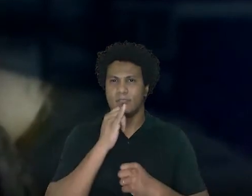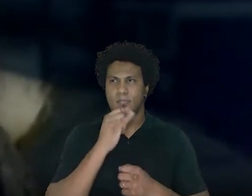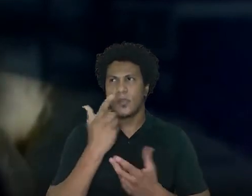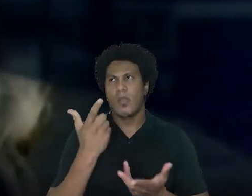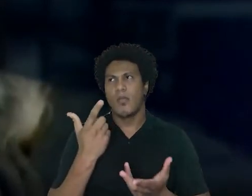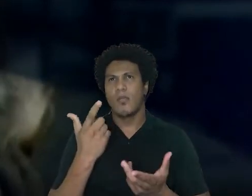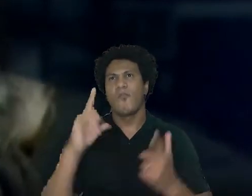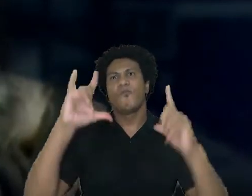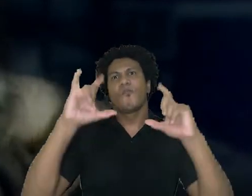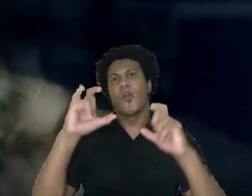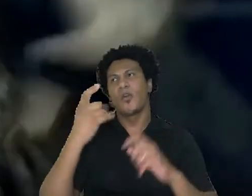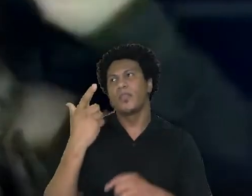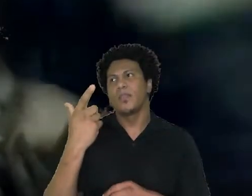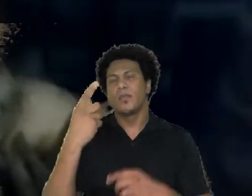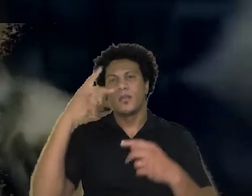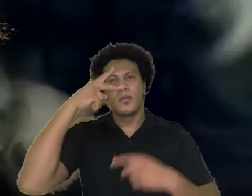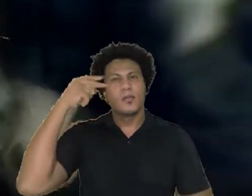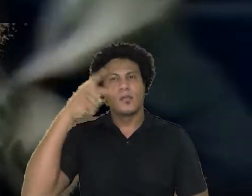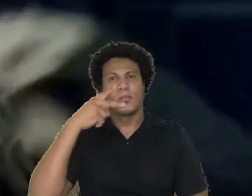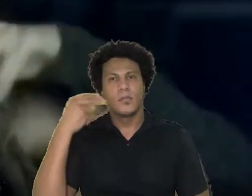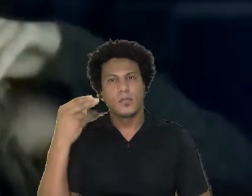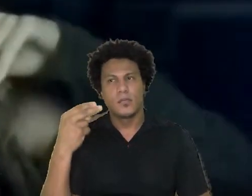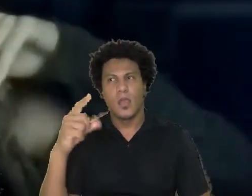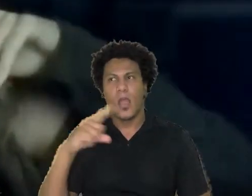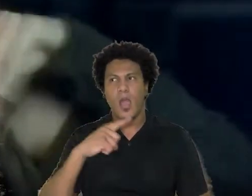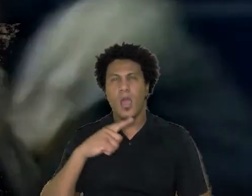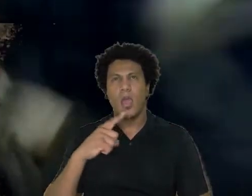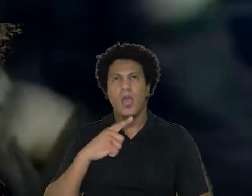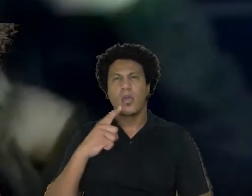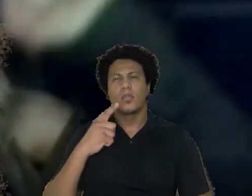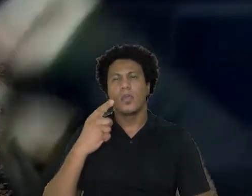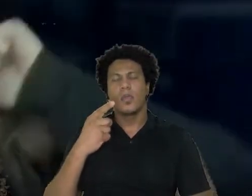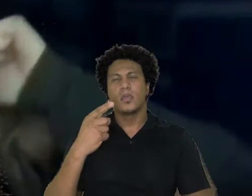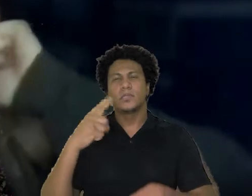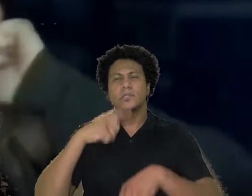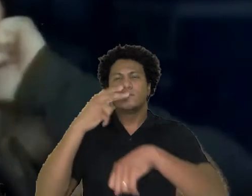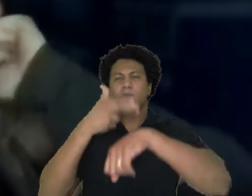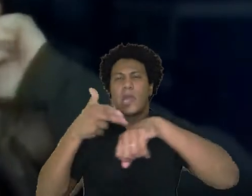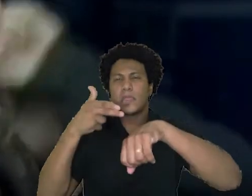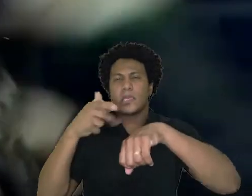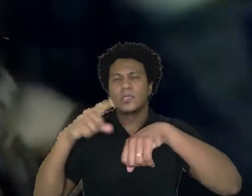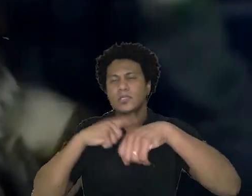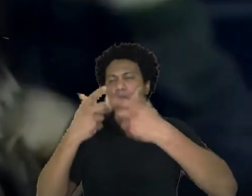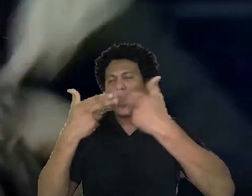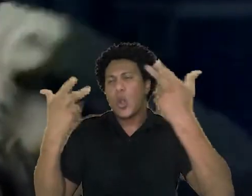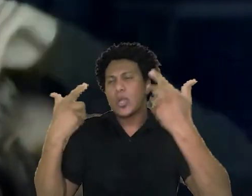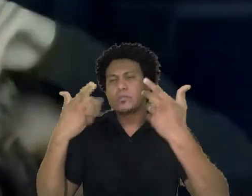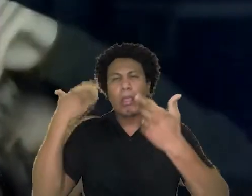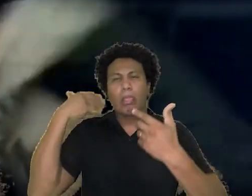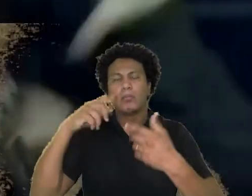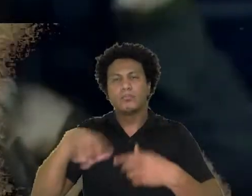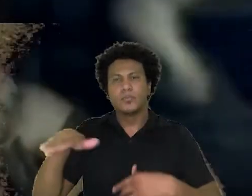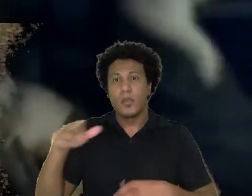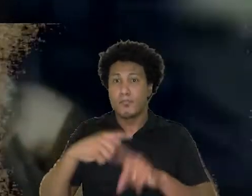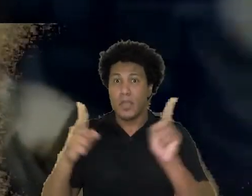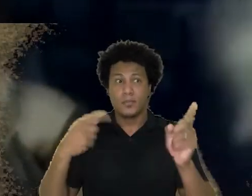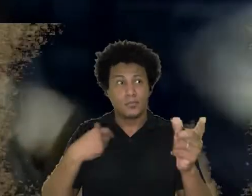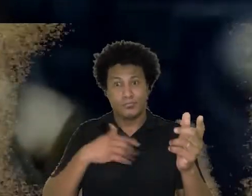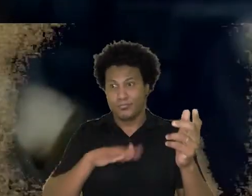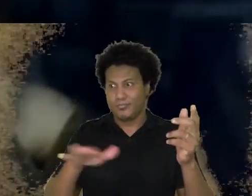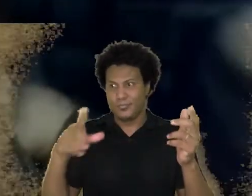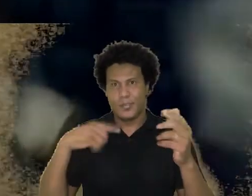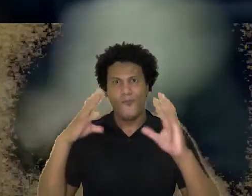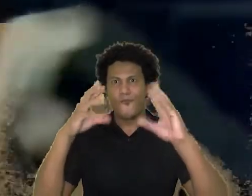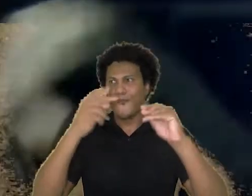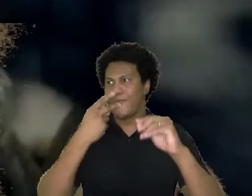E fico pensando nesse lugar, tipo, no próprio Instagram, nesses para todos verem de Instagram, postar uma foto de biquíni, aí eu vou descrever e falar assim, e